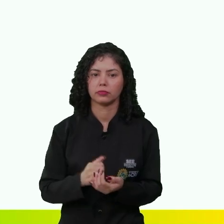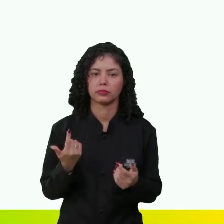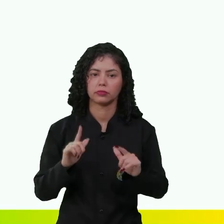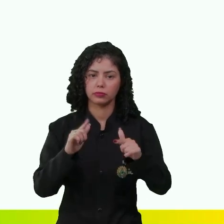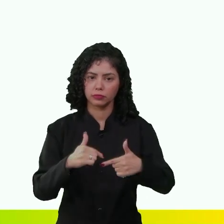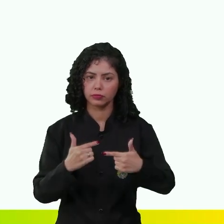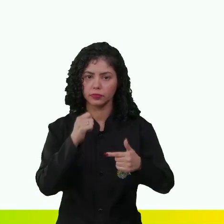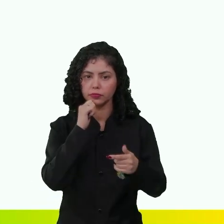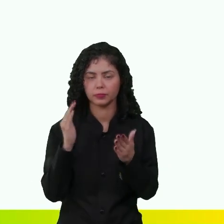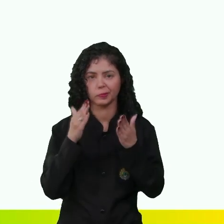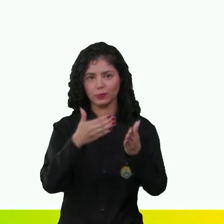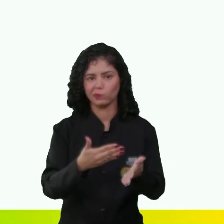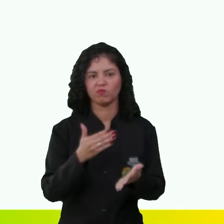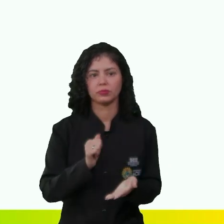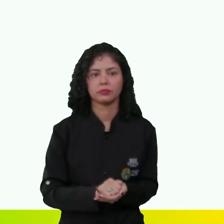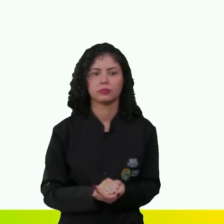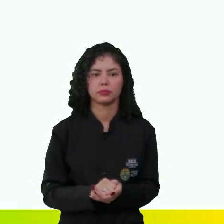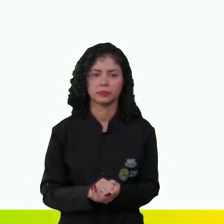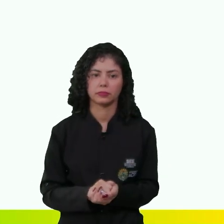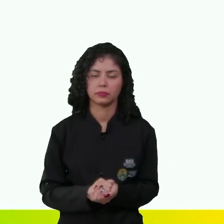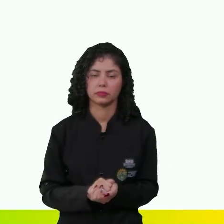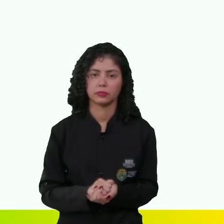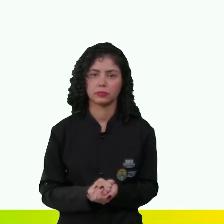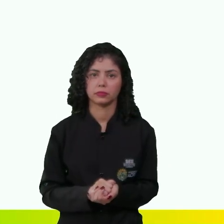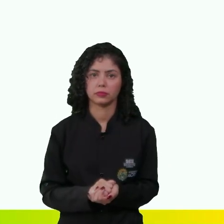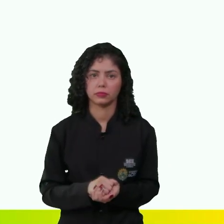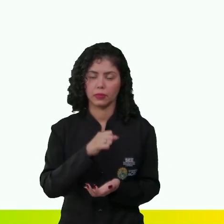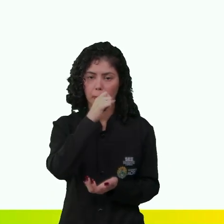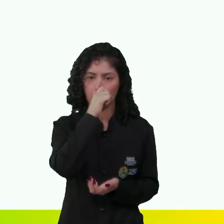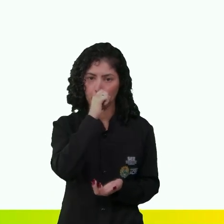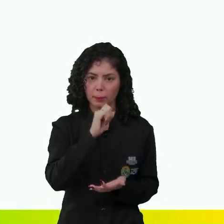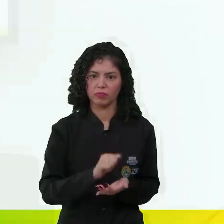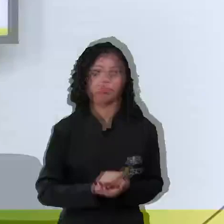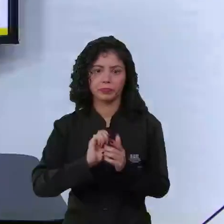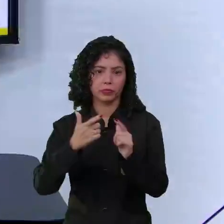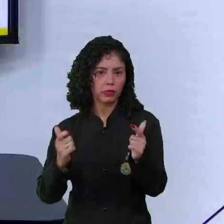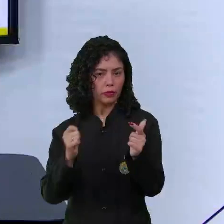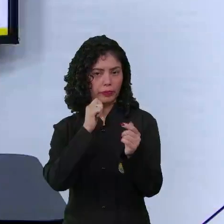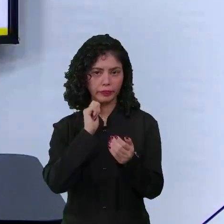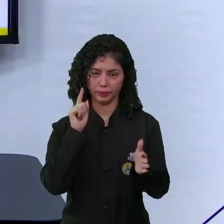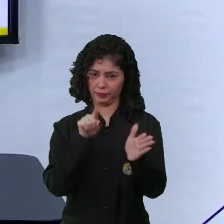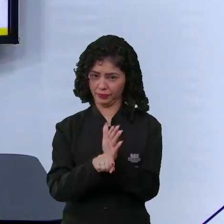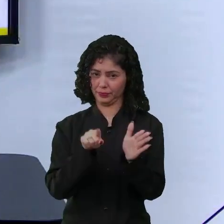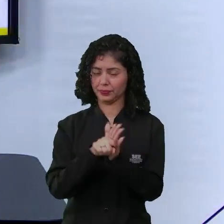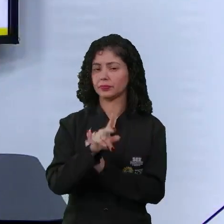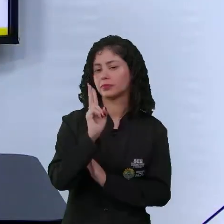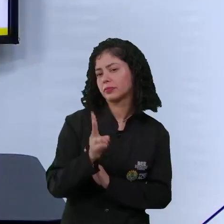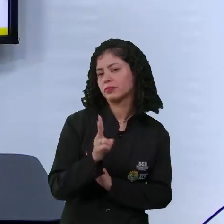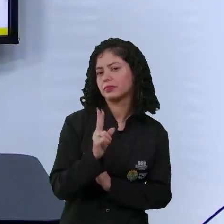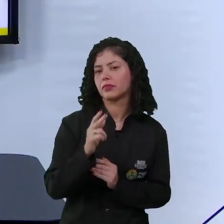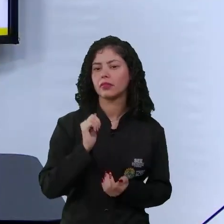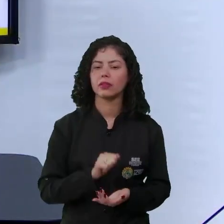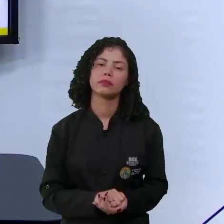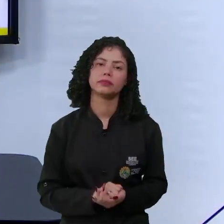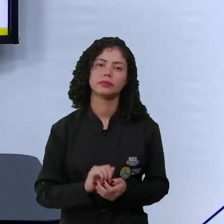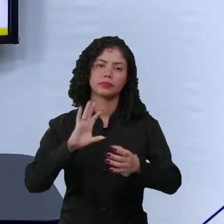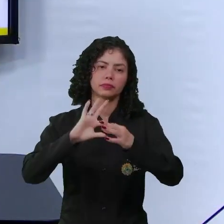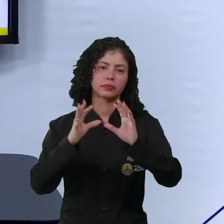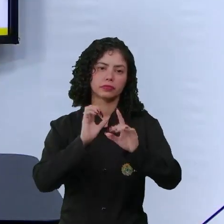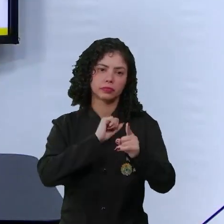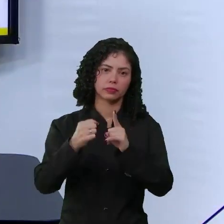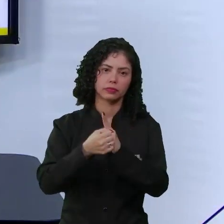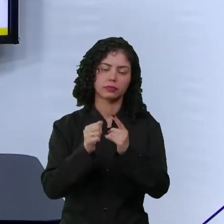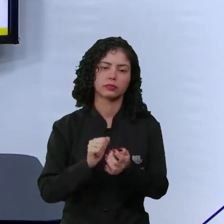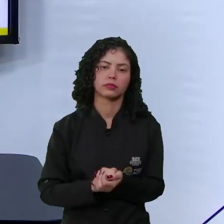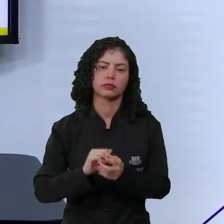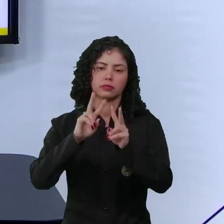ao preconceito, esse direcionamento de indagar, de questionar acerca de um contexto social